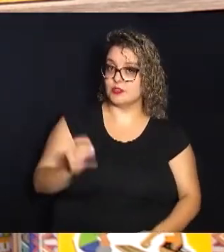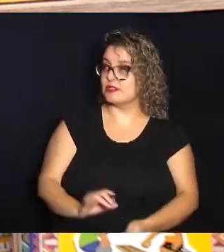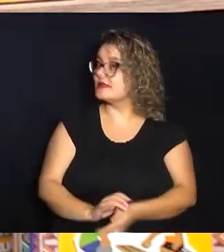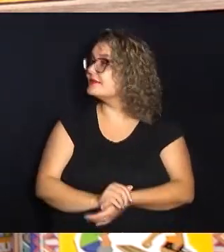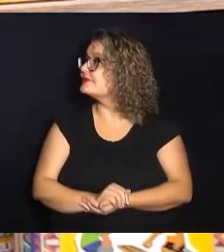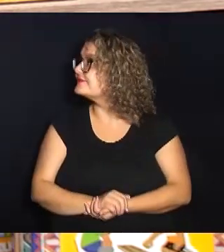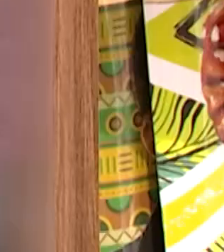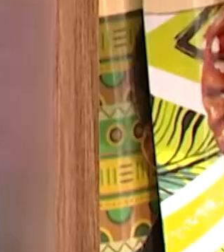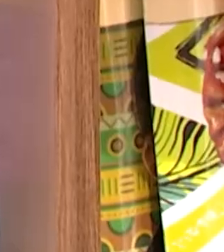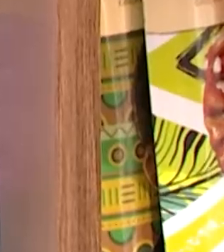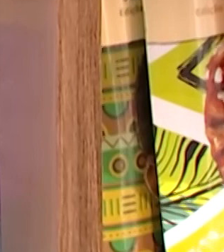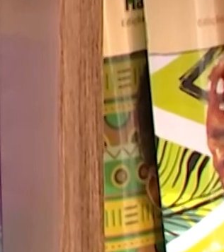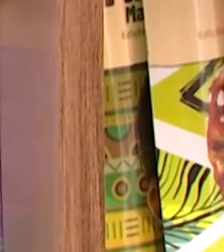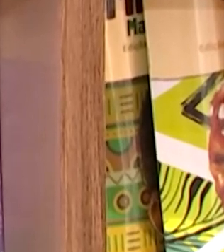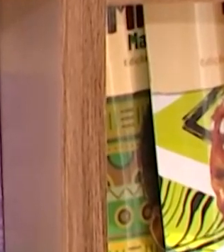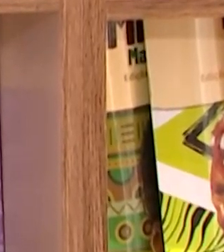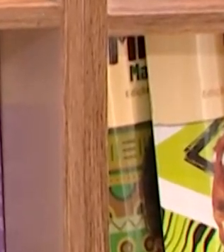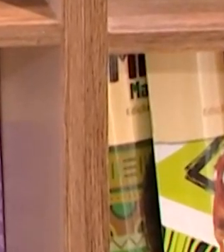suma